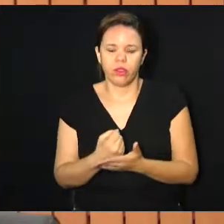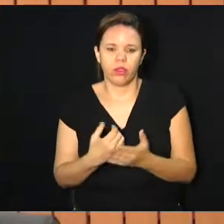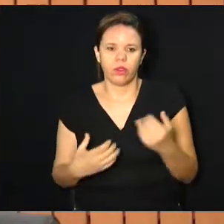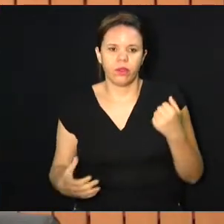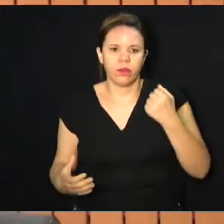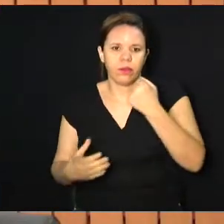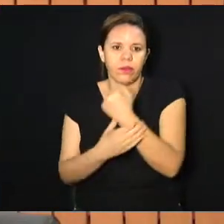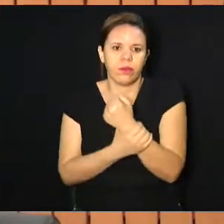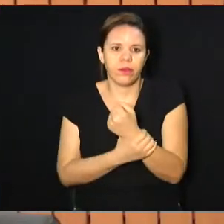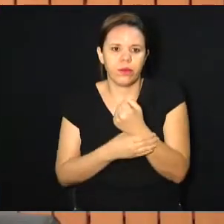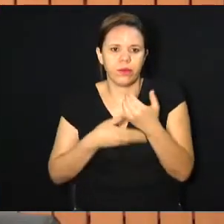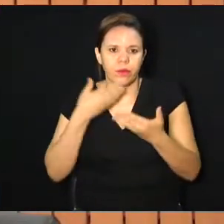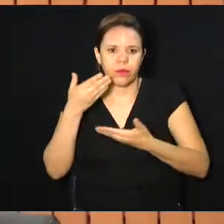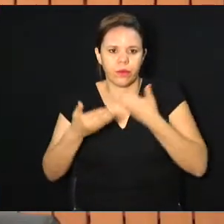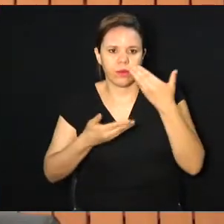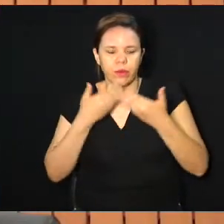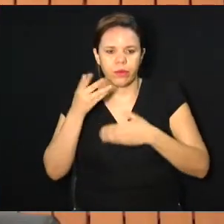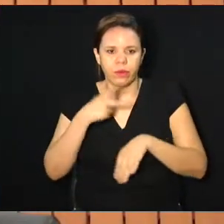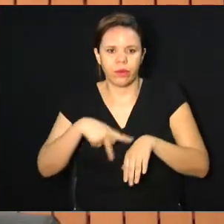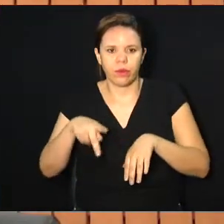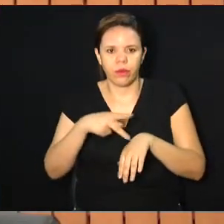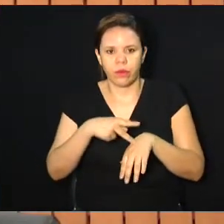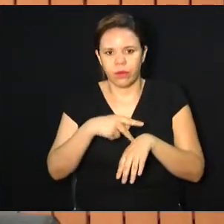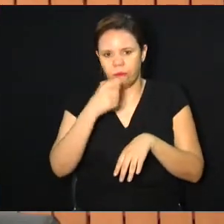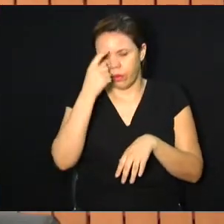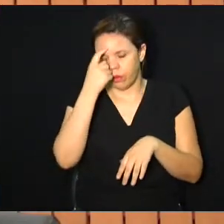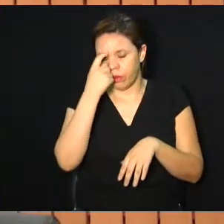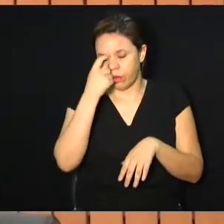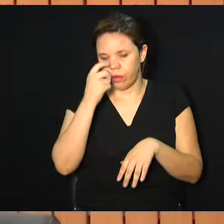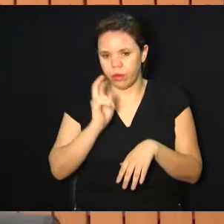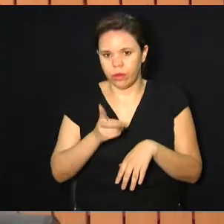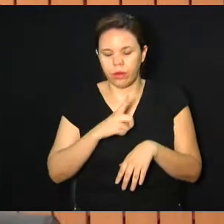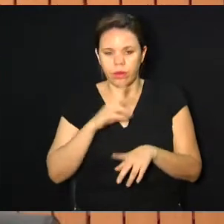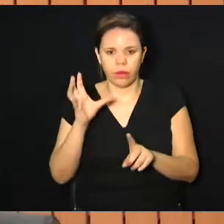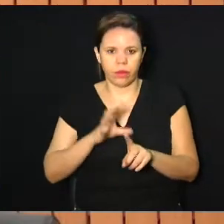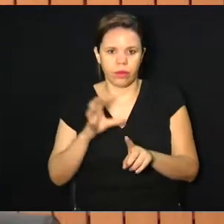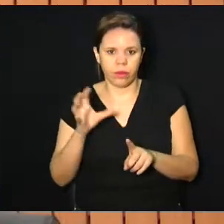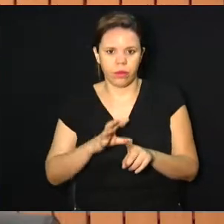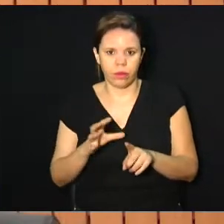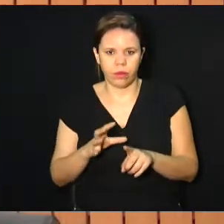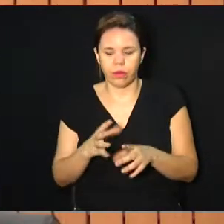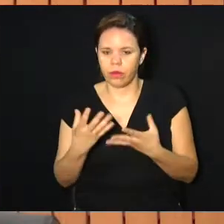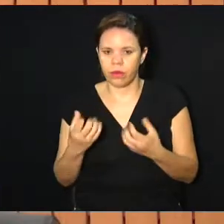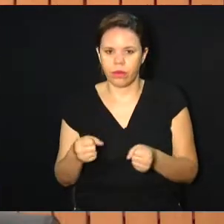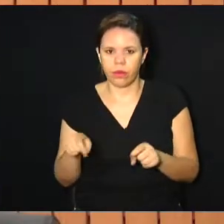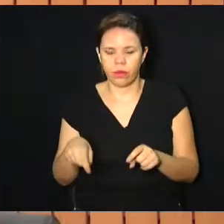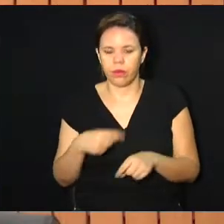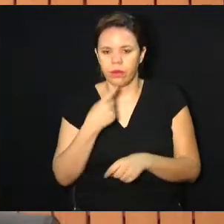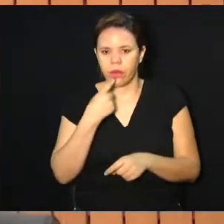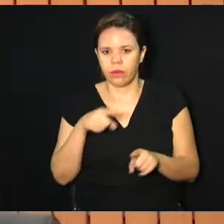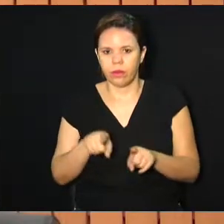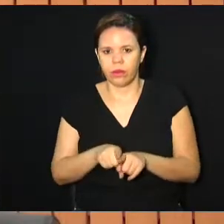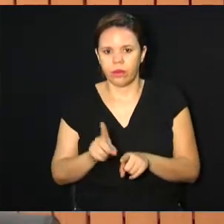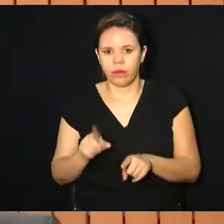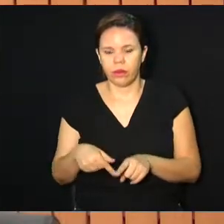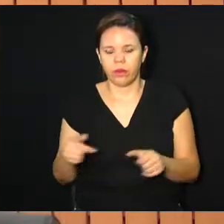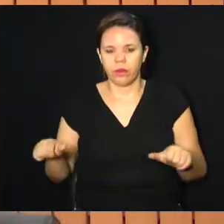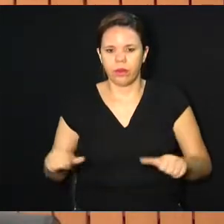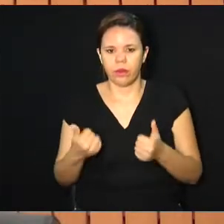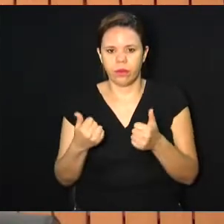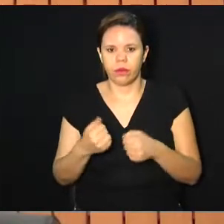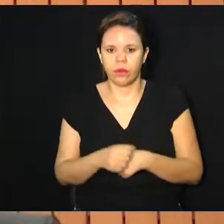segurança e é elogiado em todo o país, mas sempre tem uma pressão muito grande para que se não adote, e aqui Campinas adotou, que é bastante